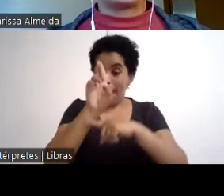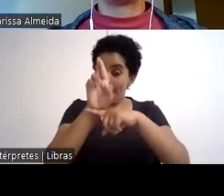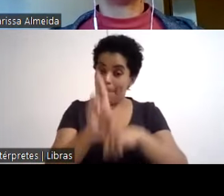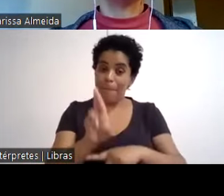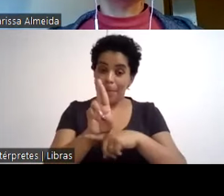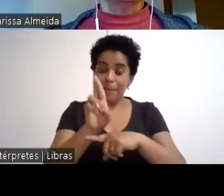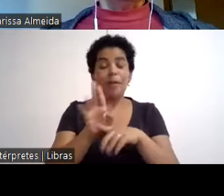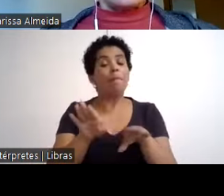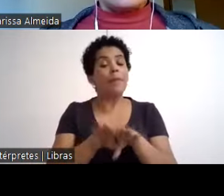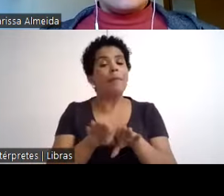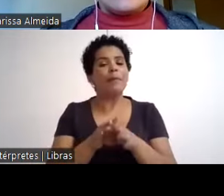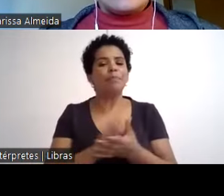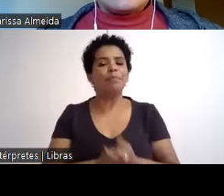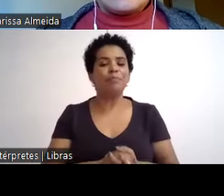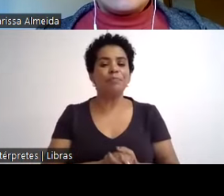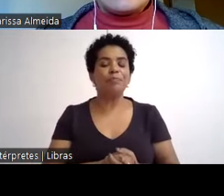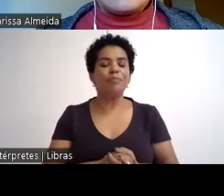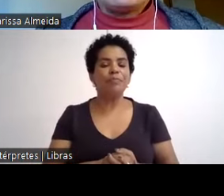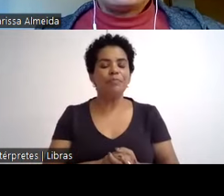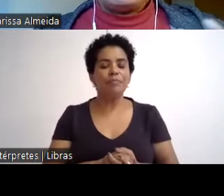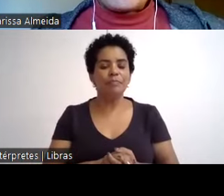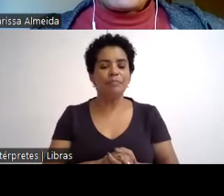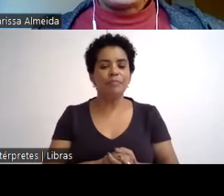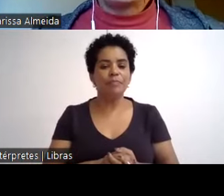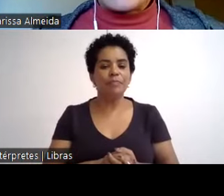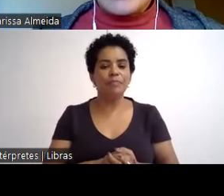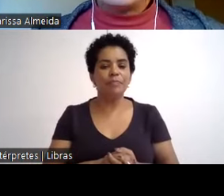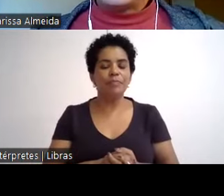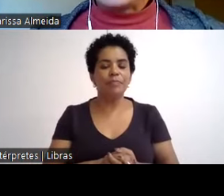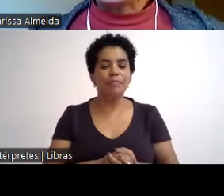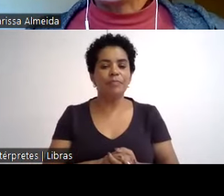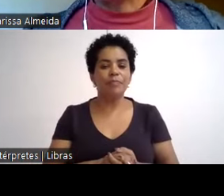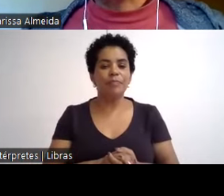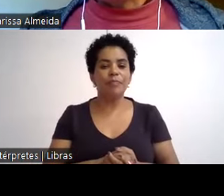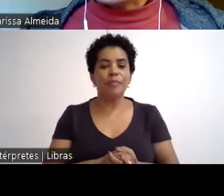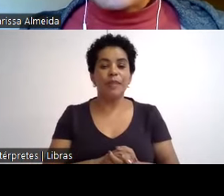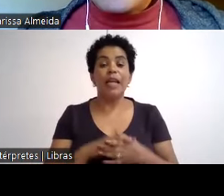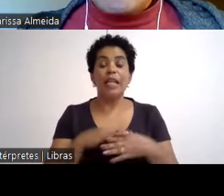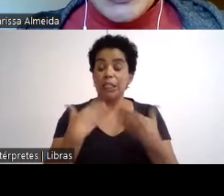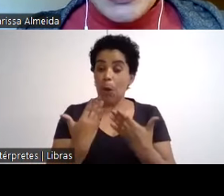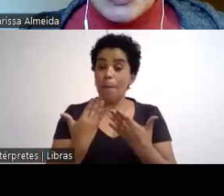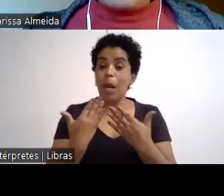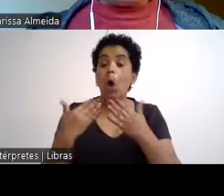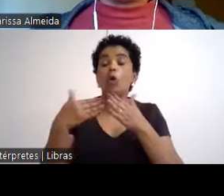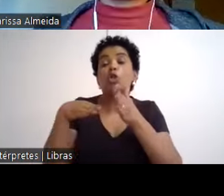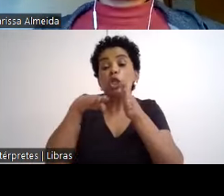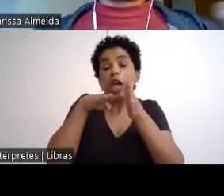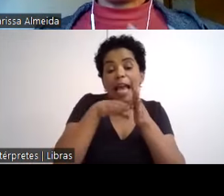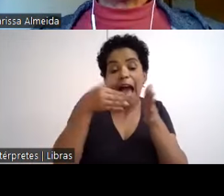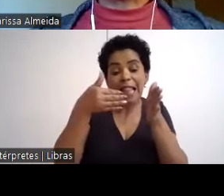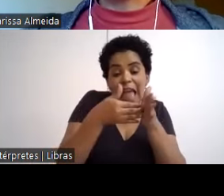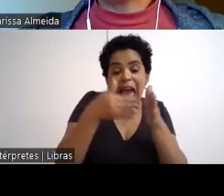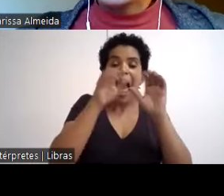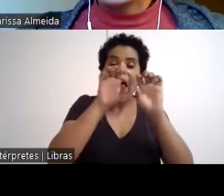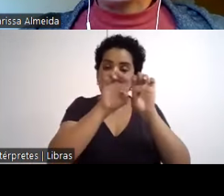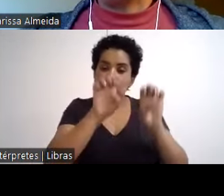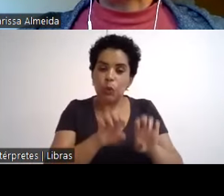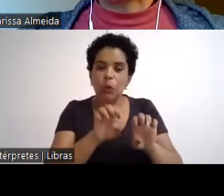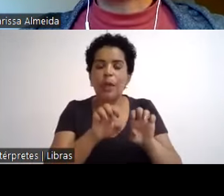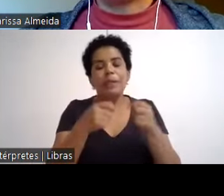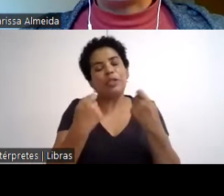enfim. E aí, para a gente chegar na estrutura que a gente precisa, a gente